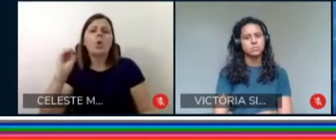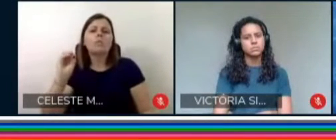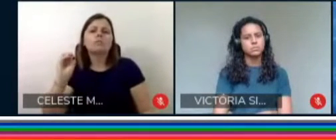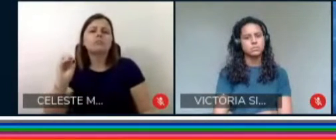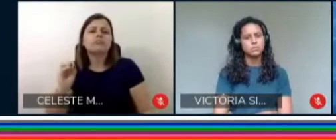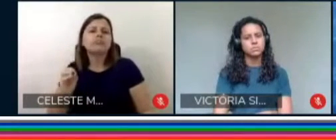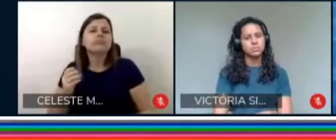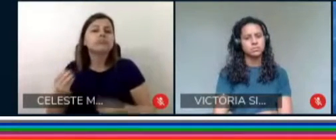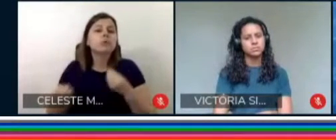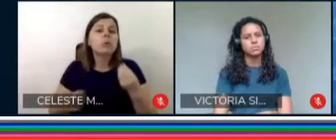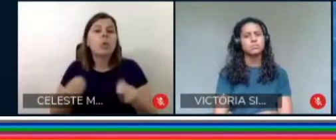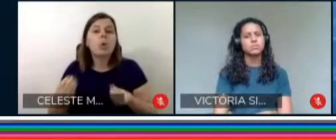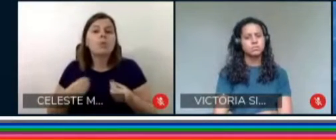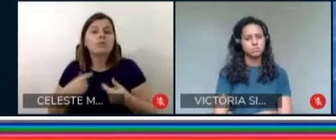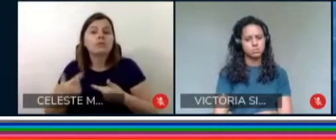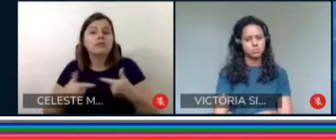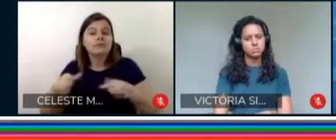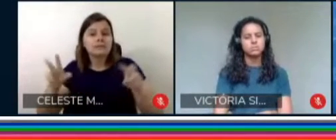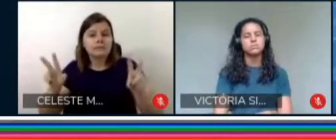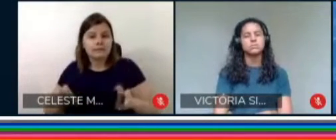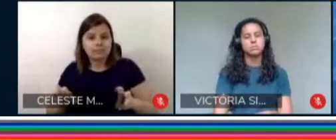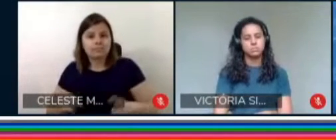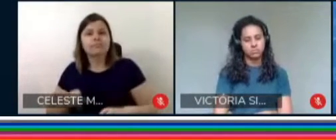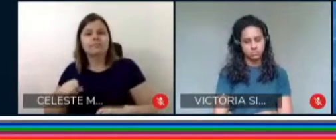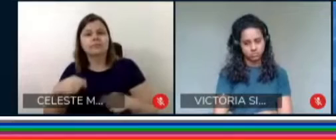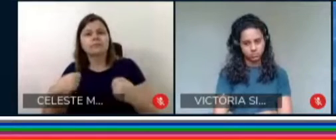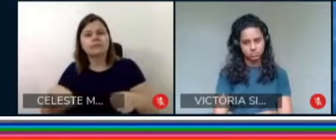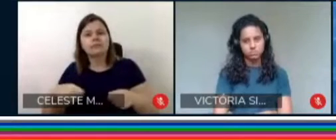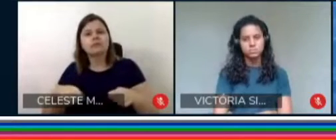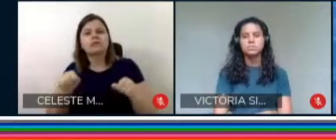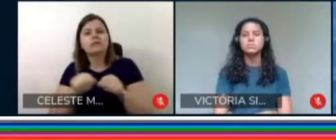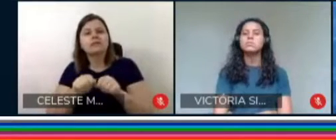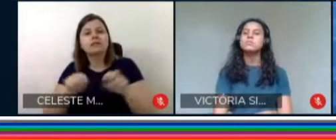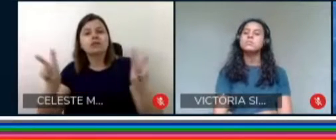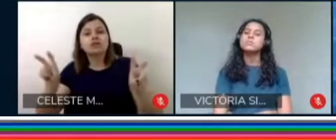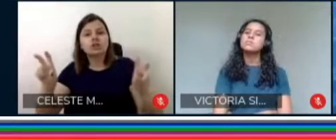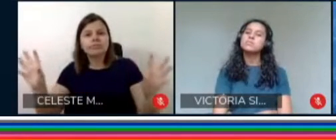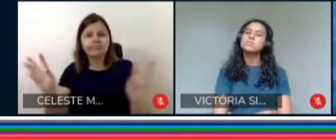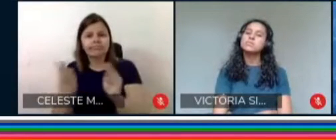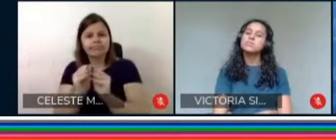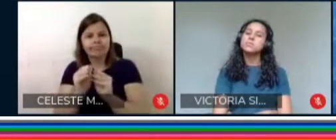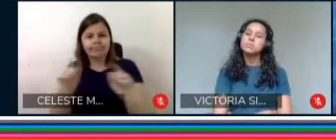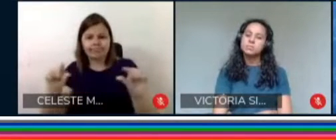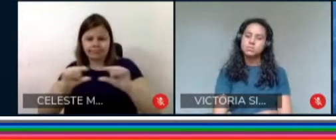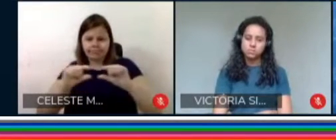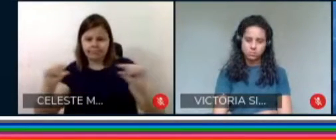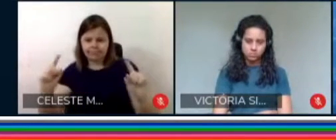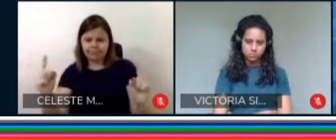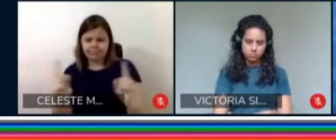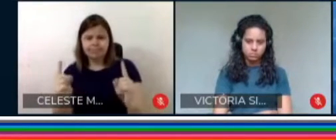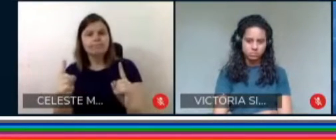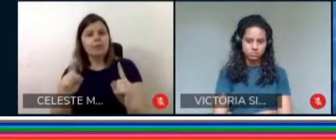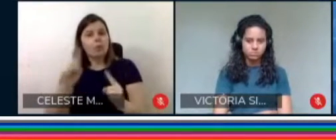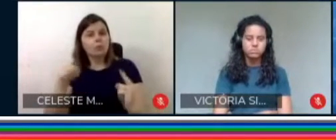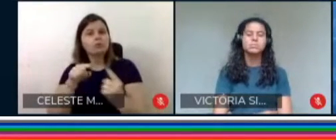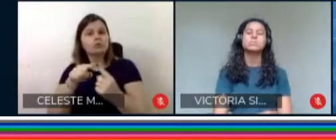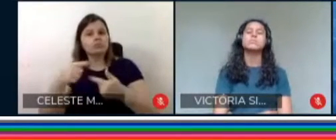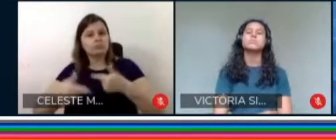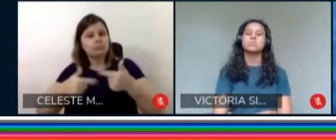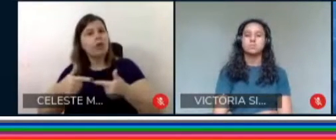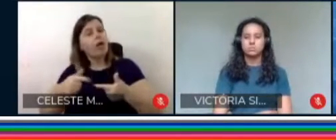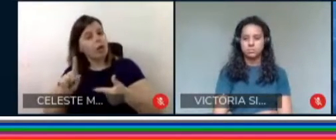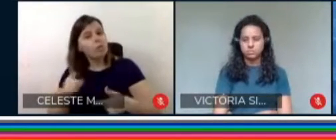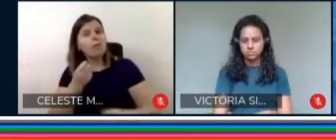este tema? Redigir um título resumido como objetivo para o meu trabalho é uma boa possibilidade, né?